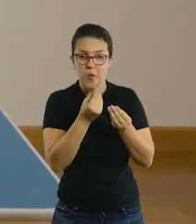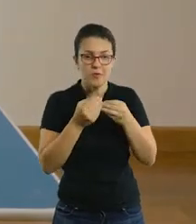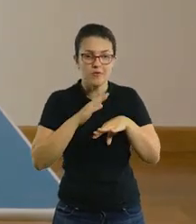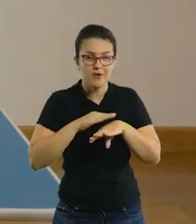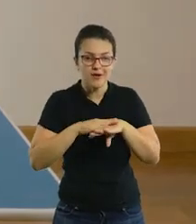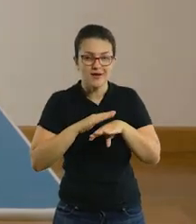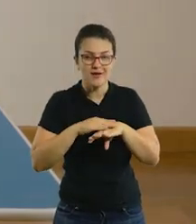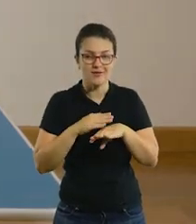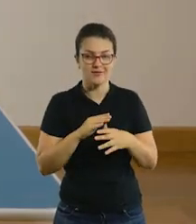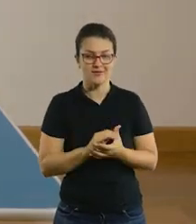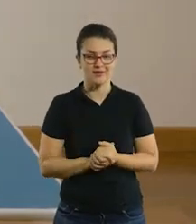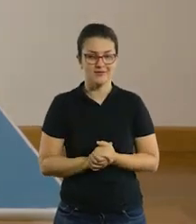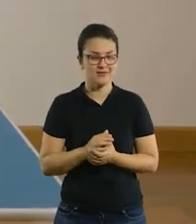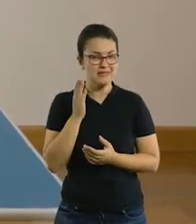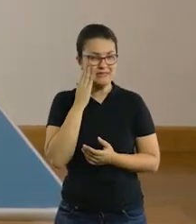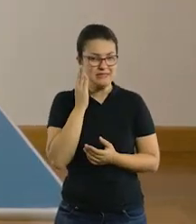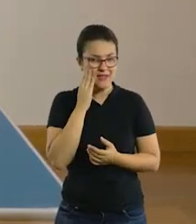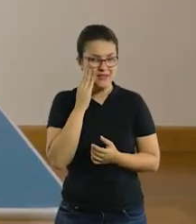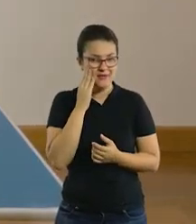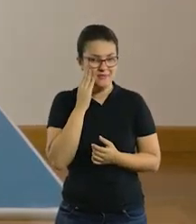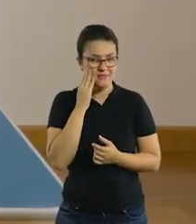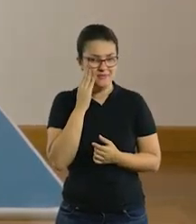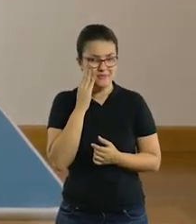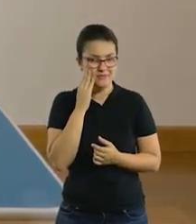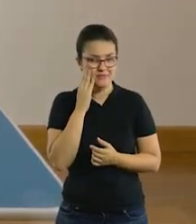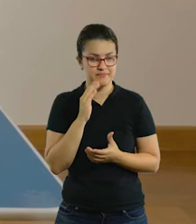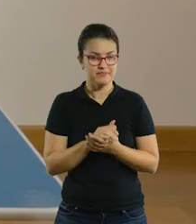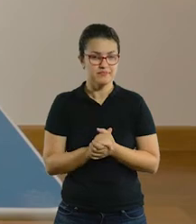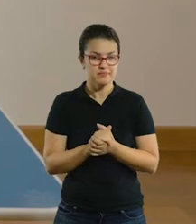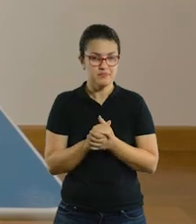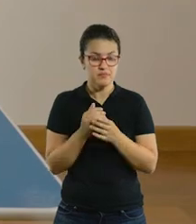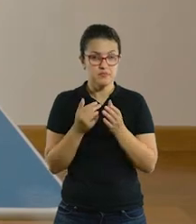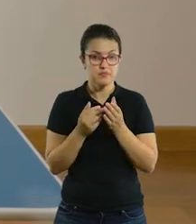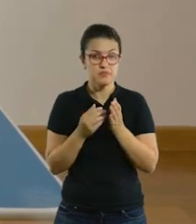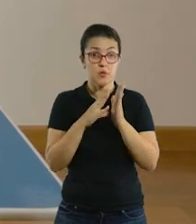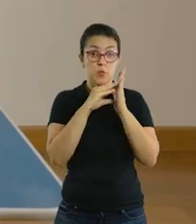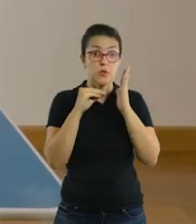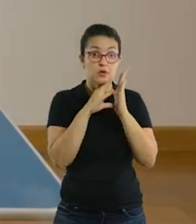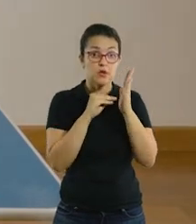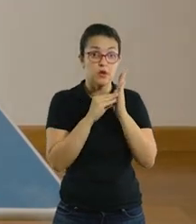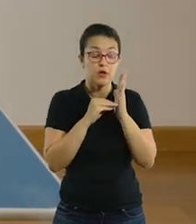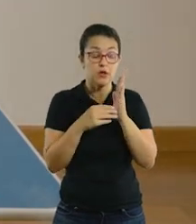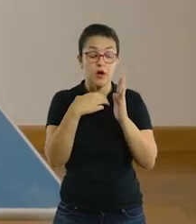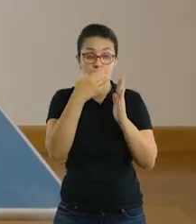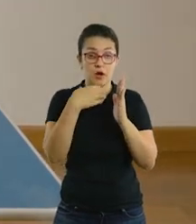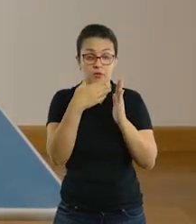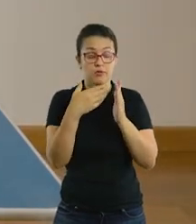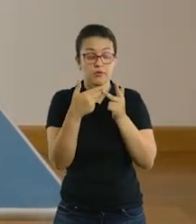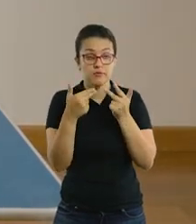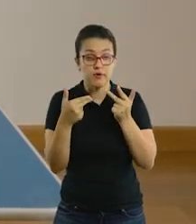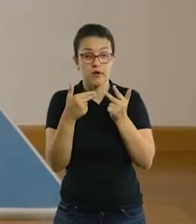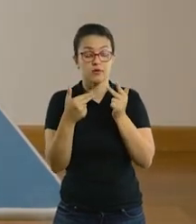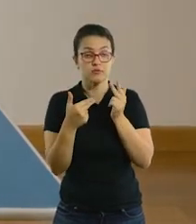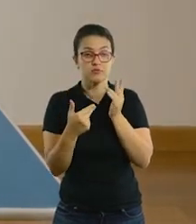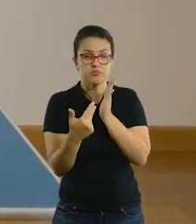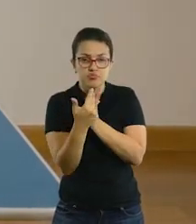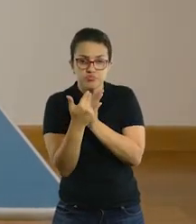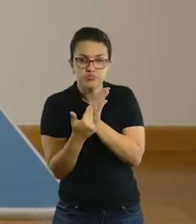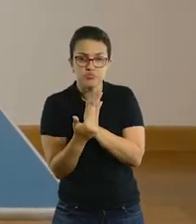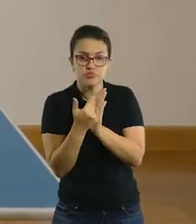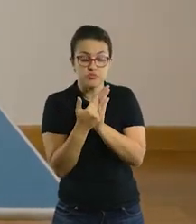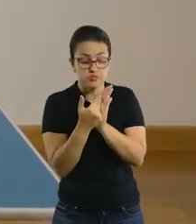Ó, a gente faz um moldinho de uma fruta para que elas fiquem todas iguais e aí você vai